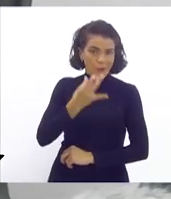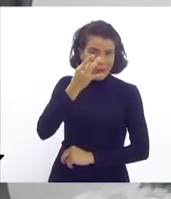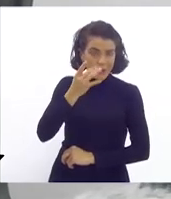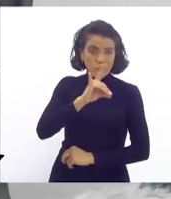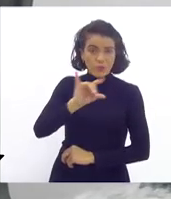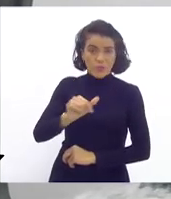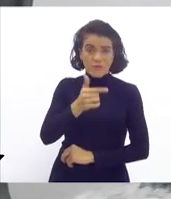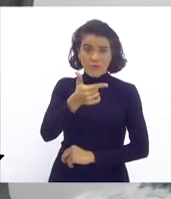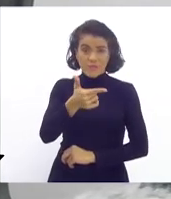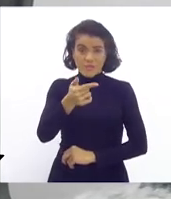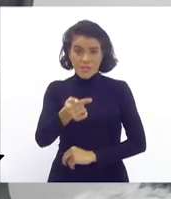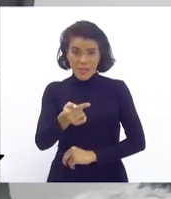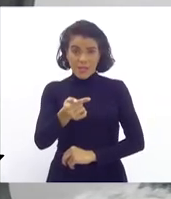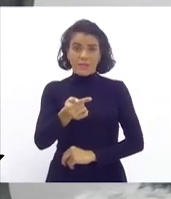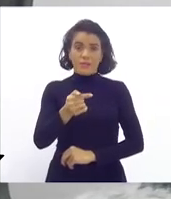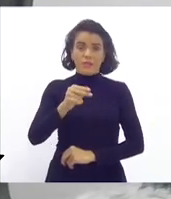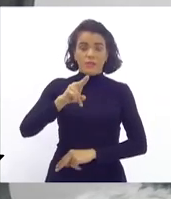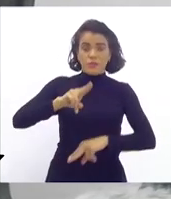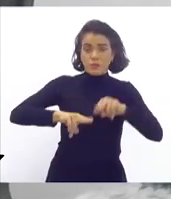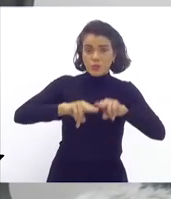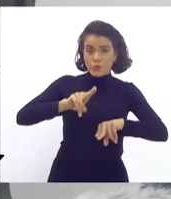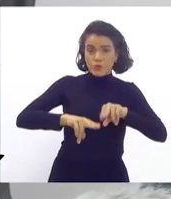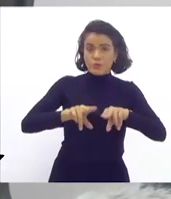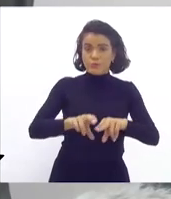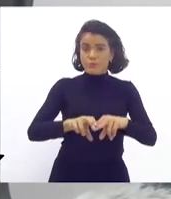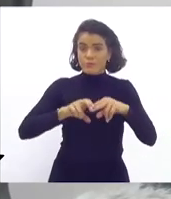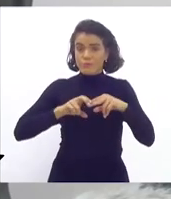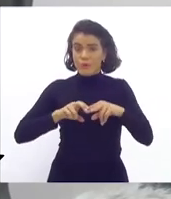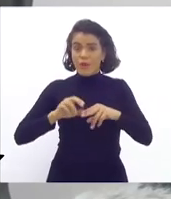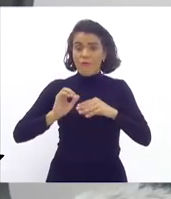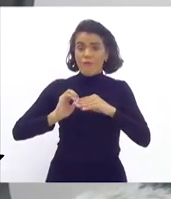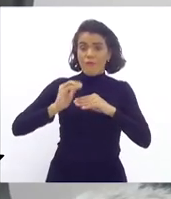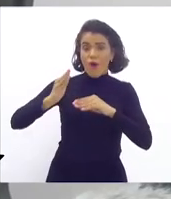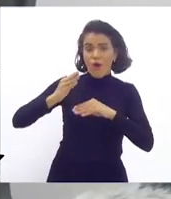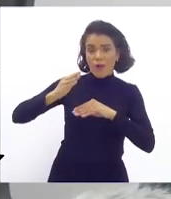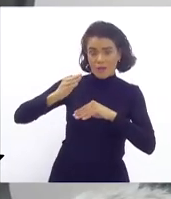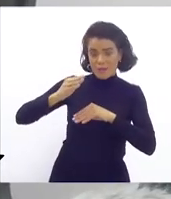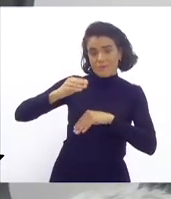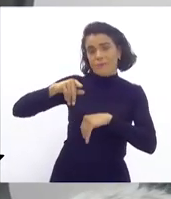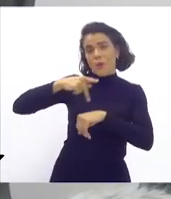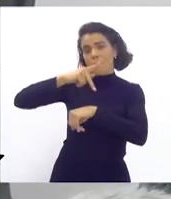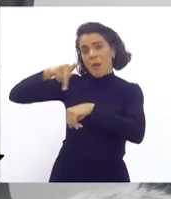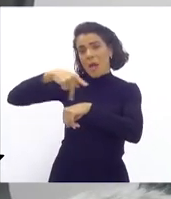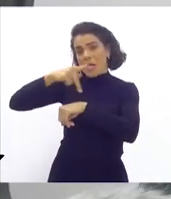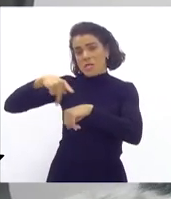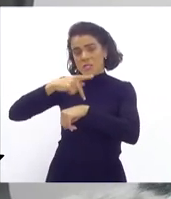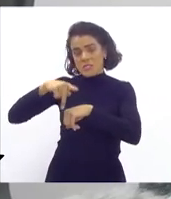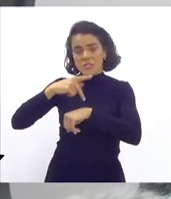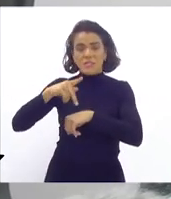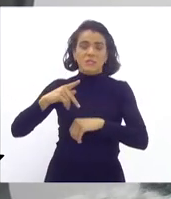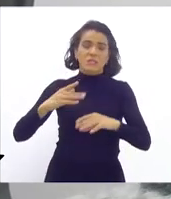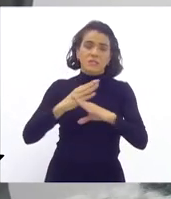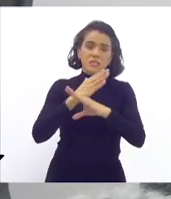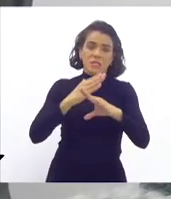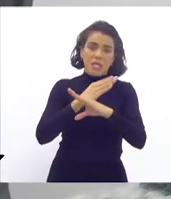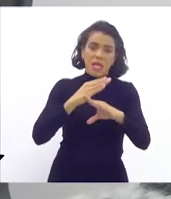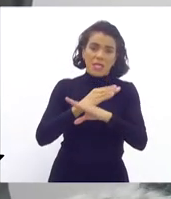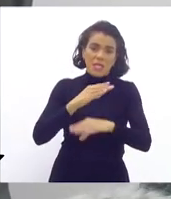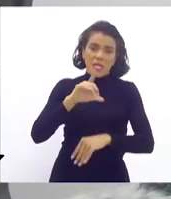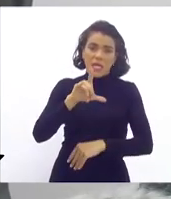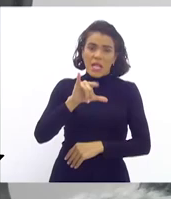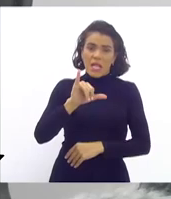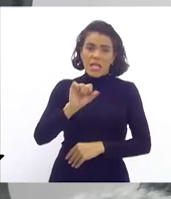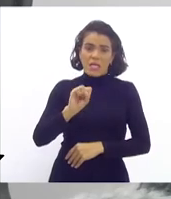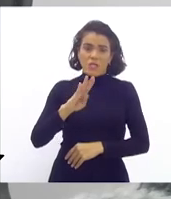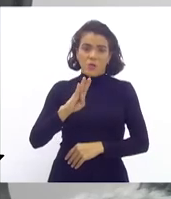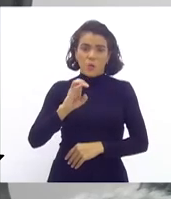dia 27/06/2023 tendo em vista que estará fora do país na cidade de Lisboa Portugal em relevante